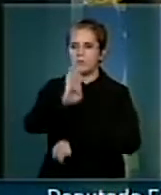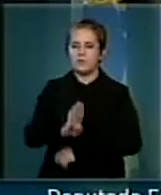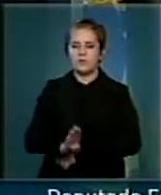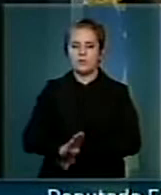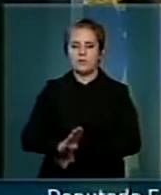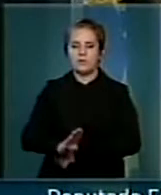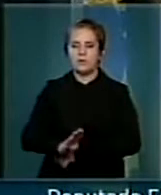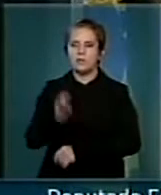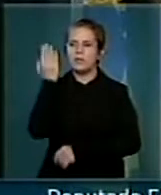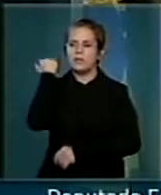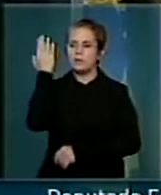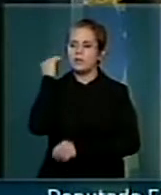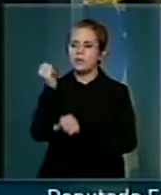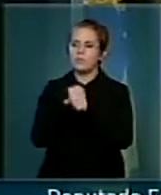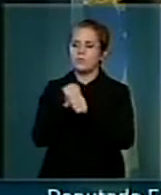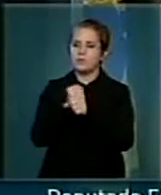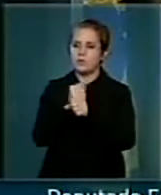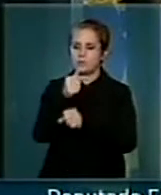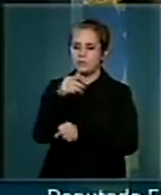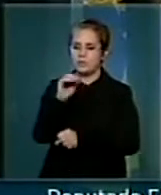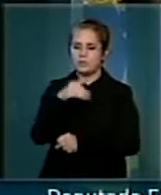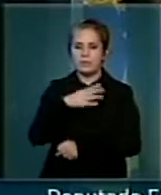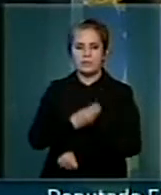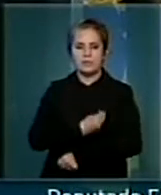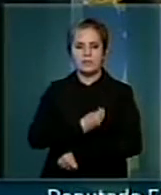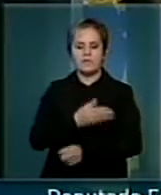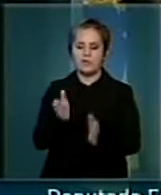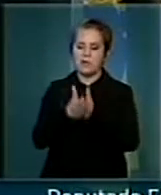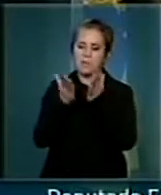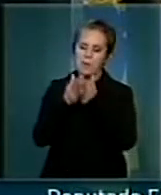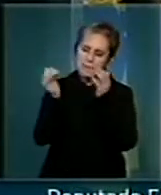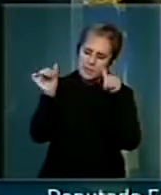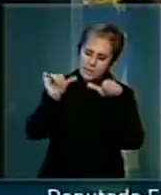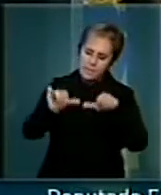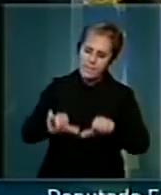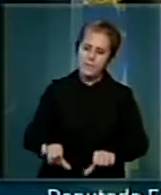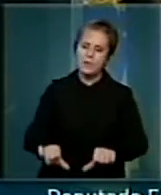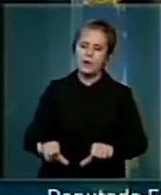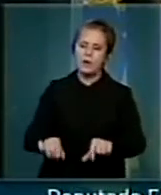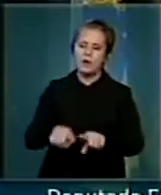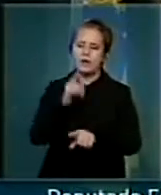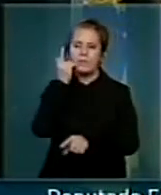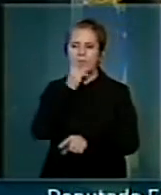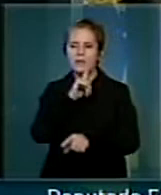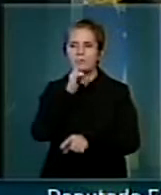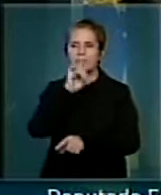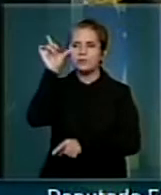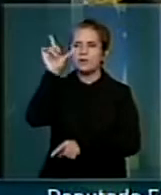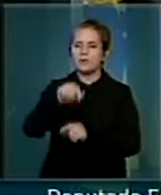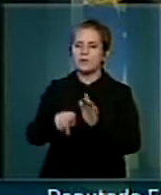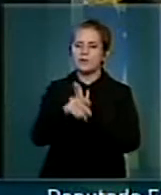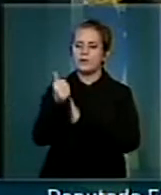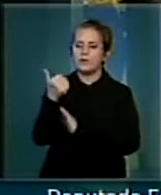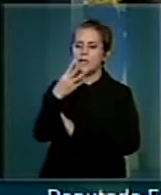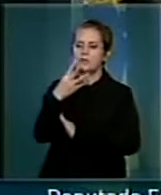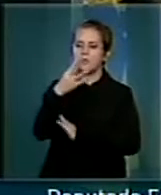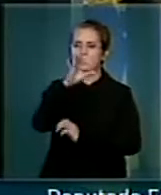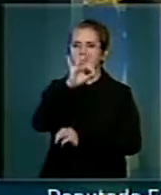nos anos 70 viviam entre a pobreza e a miséria, para apenas 14% em